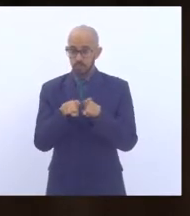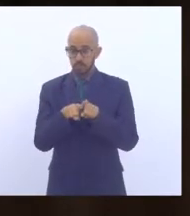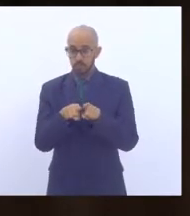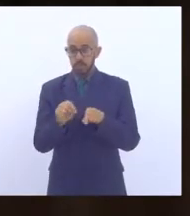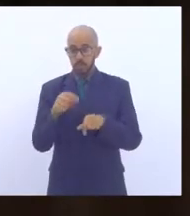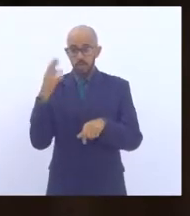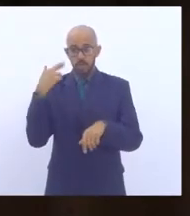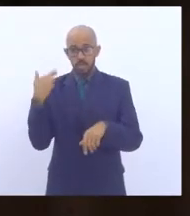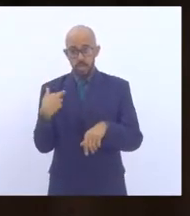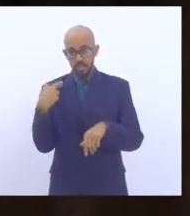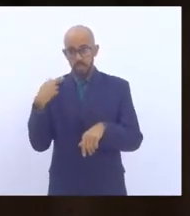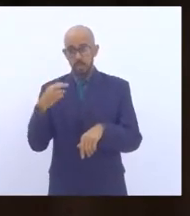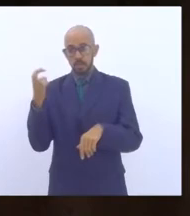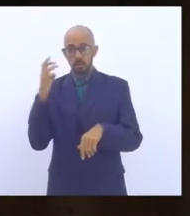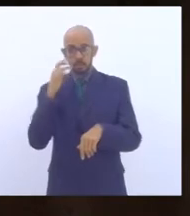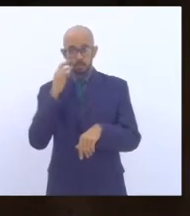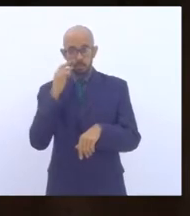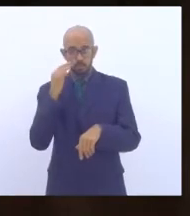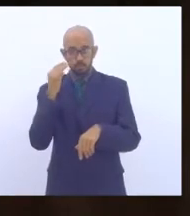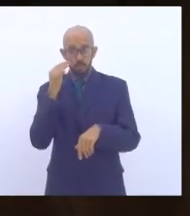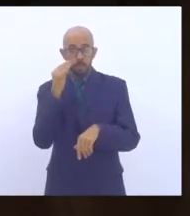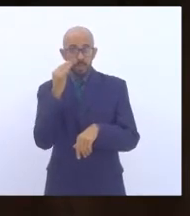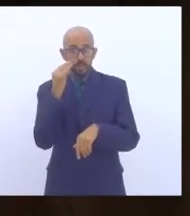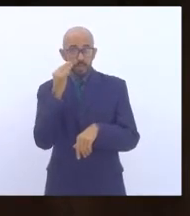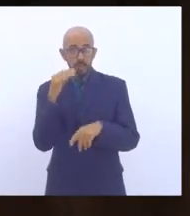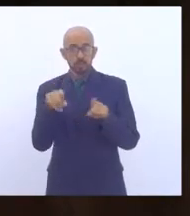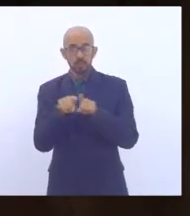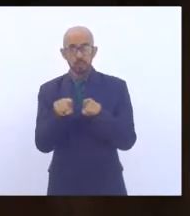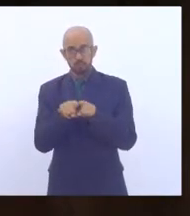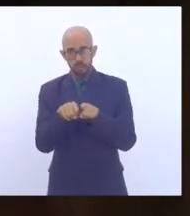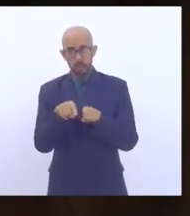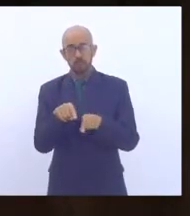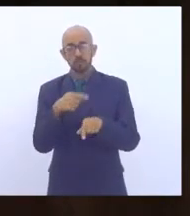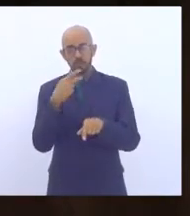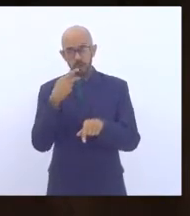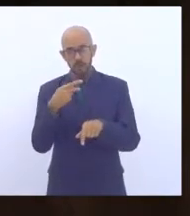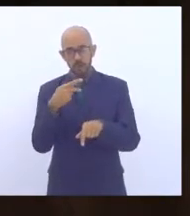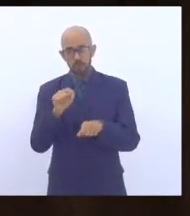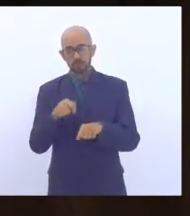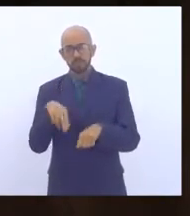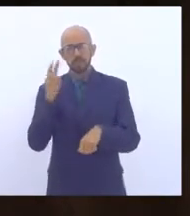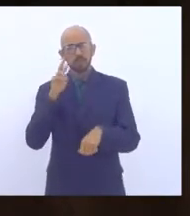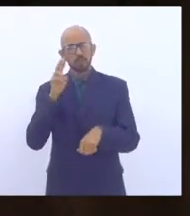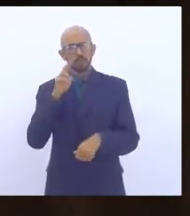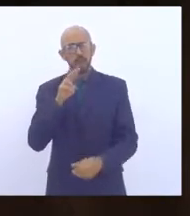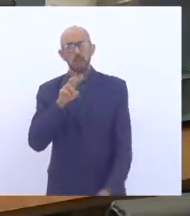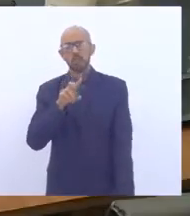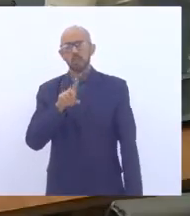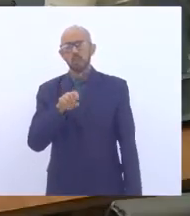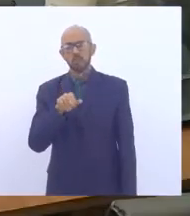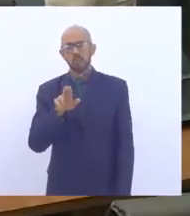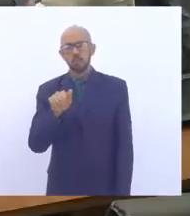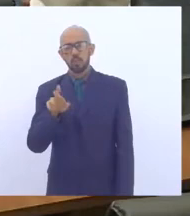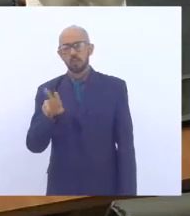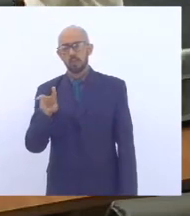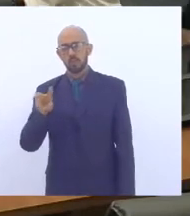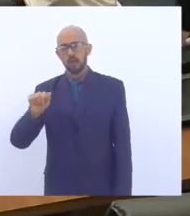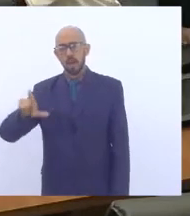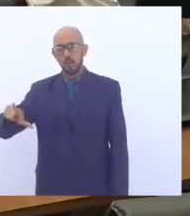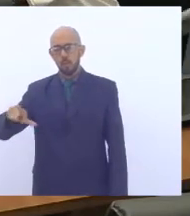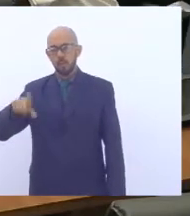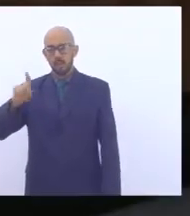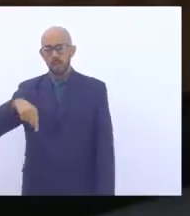vão declarar lembrar quem era Durval um cidadão negro de São